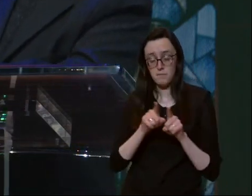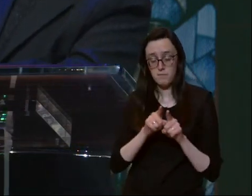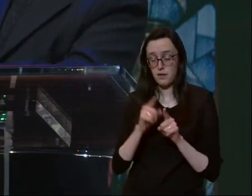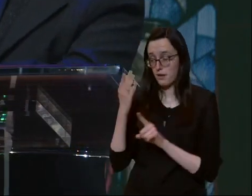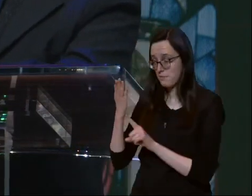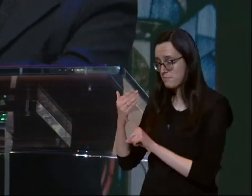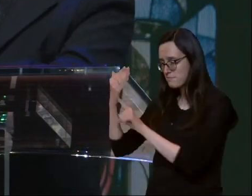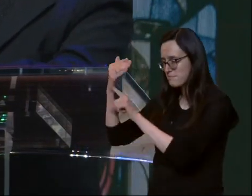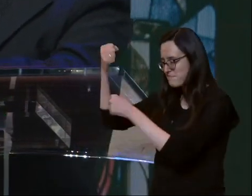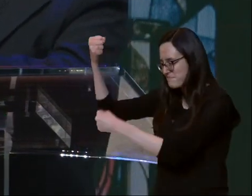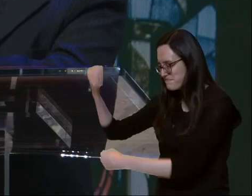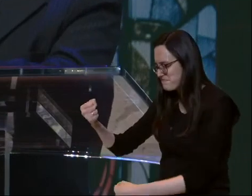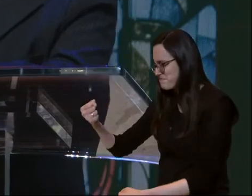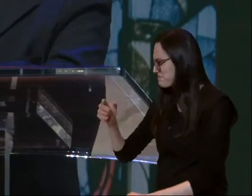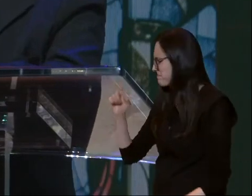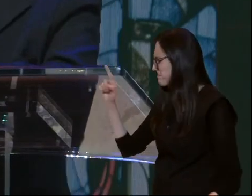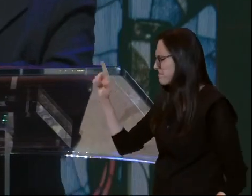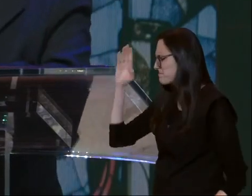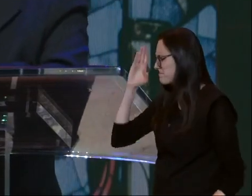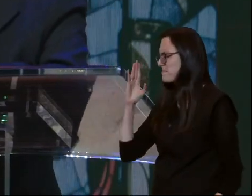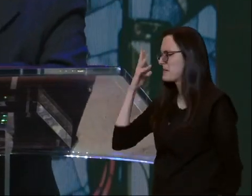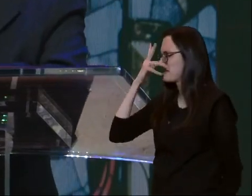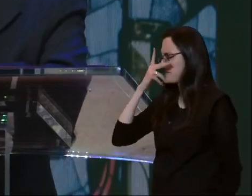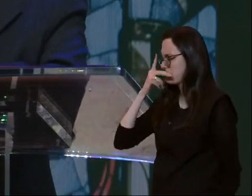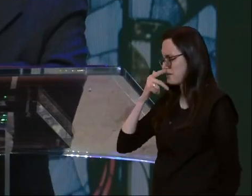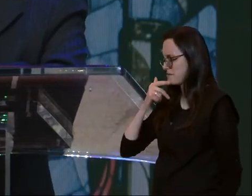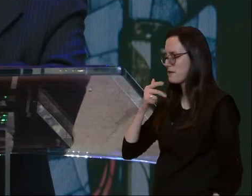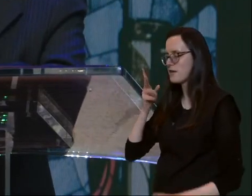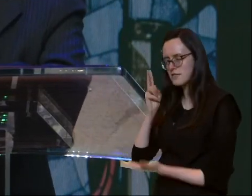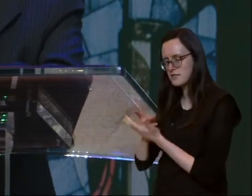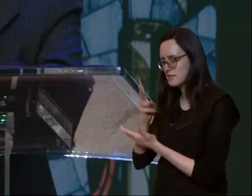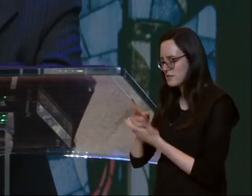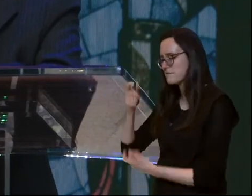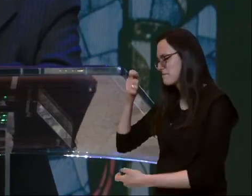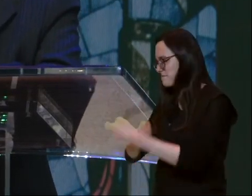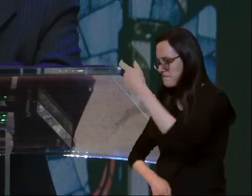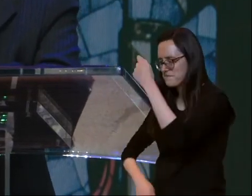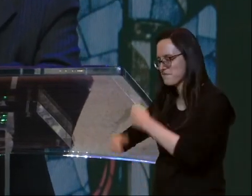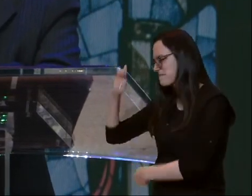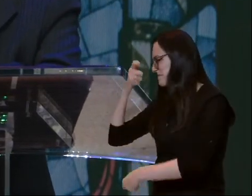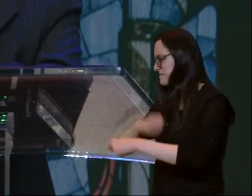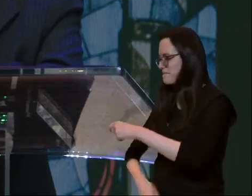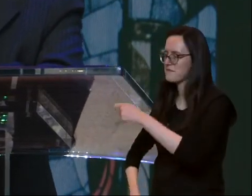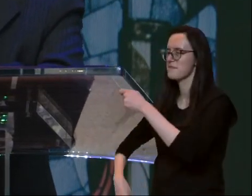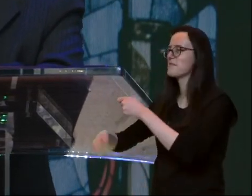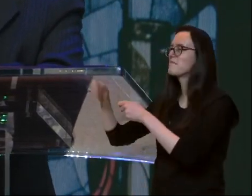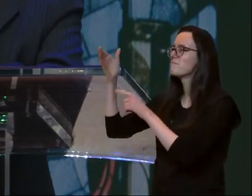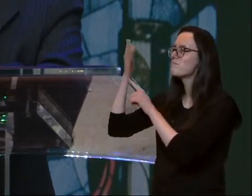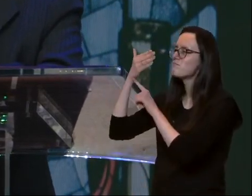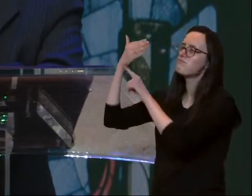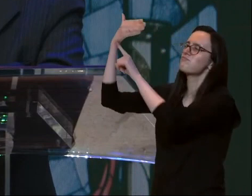esta bandeira tão linda continue, Senhor, tremulando no alto dos mastros,